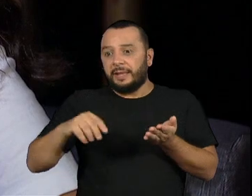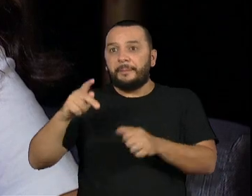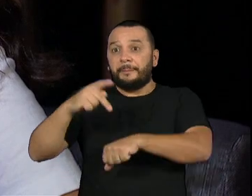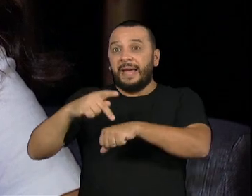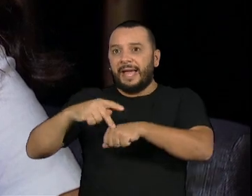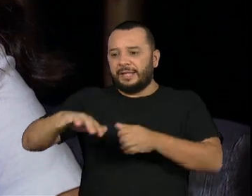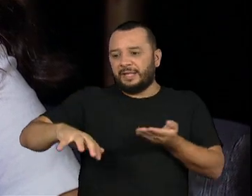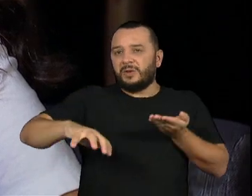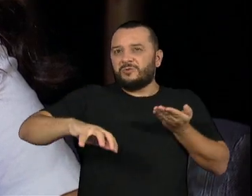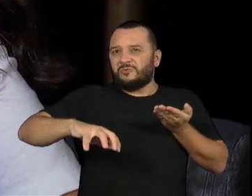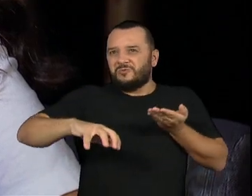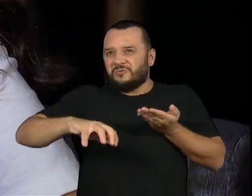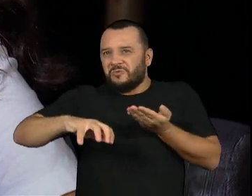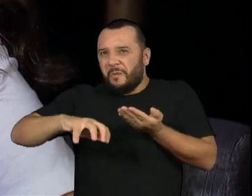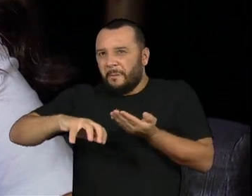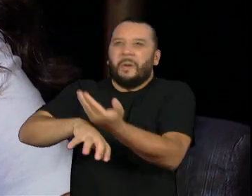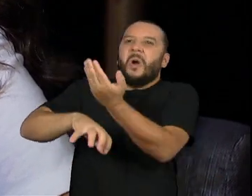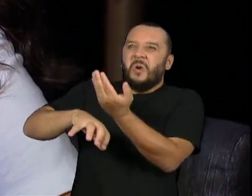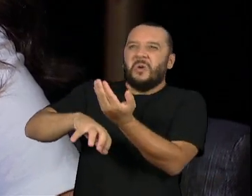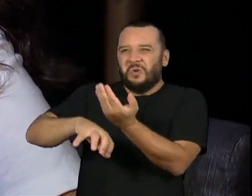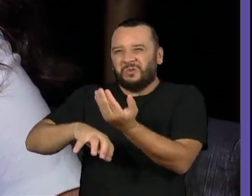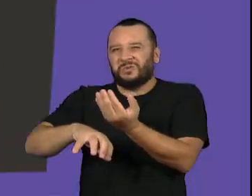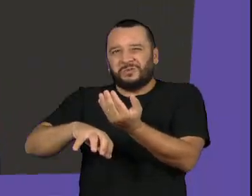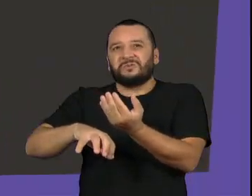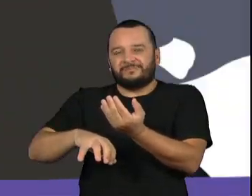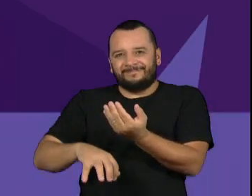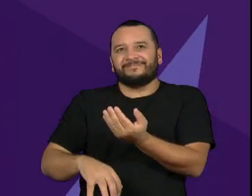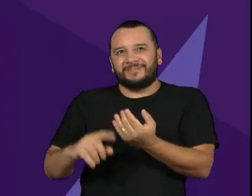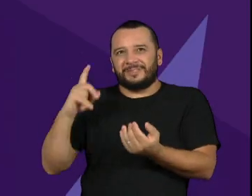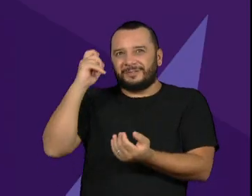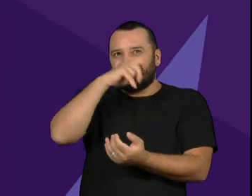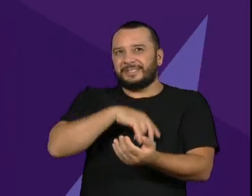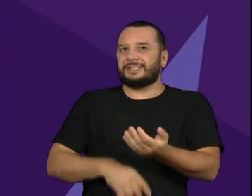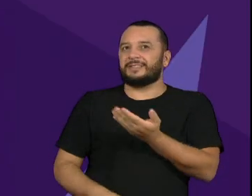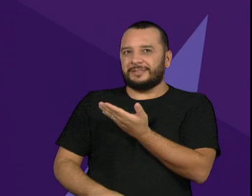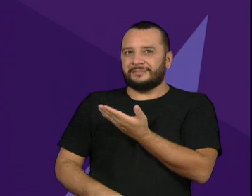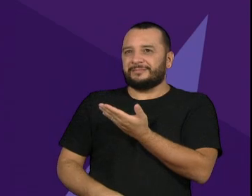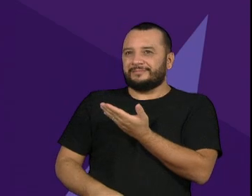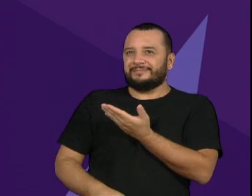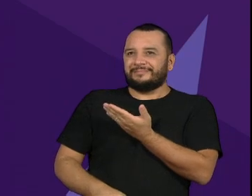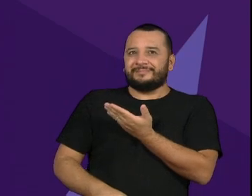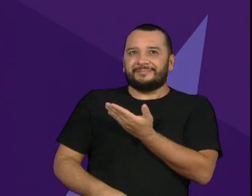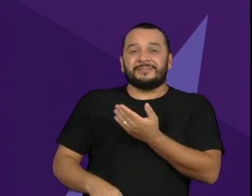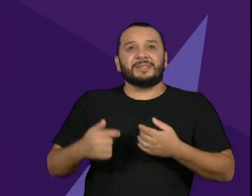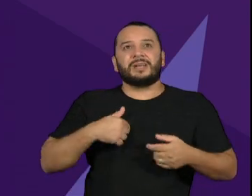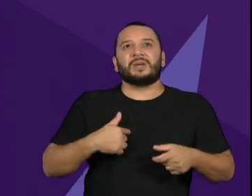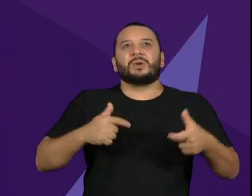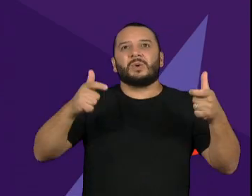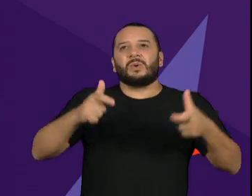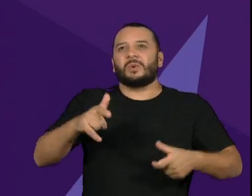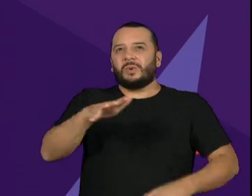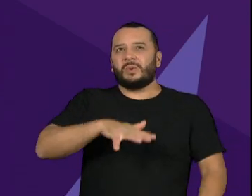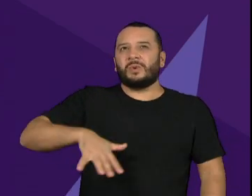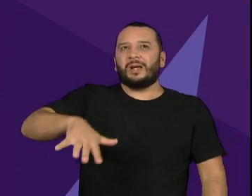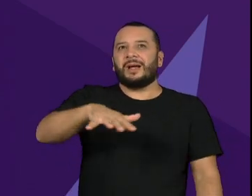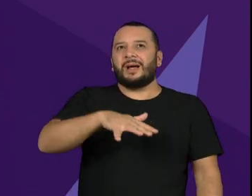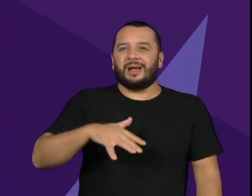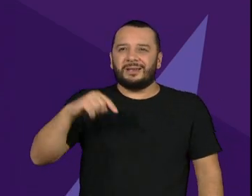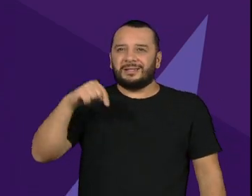porque o Stories da partida ainda estava no ar. Só estudo nesse lugar para